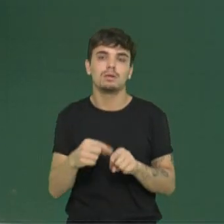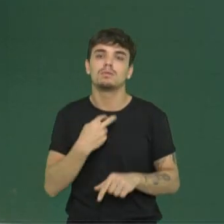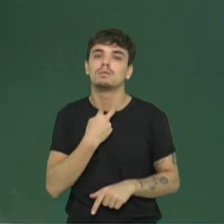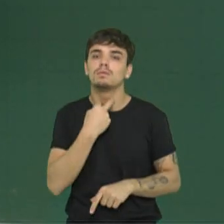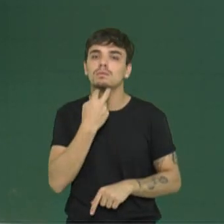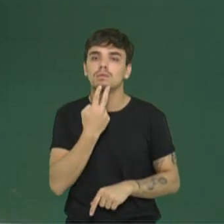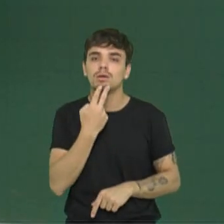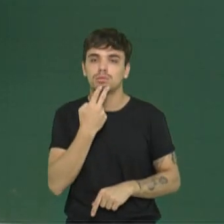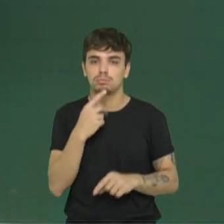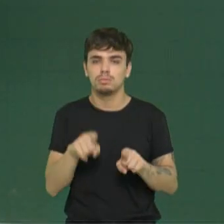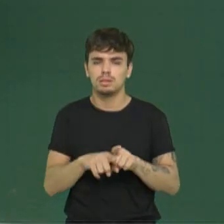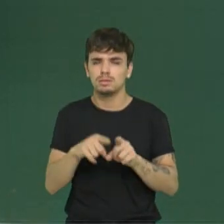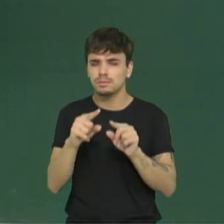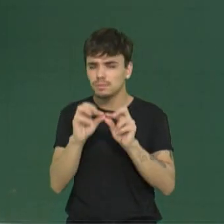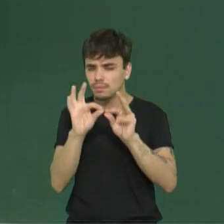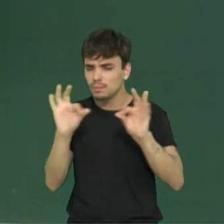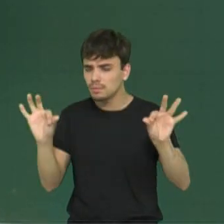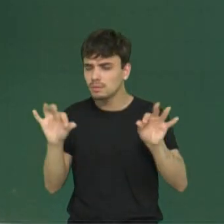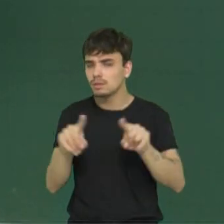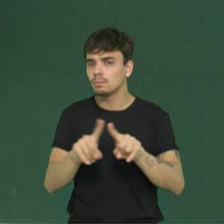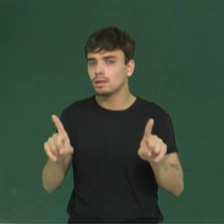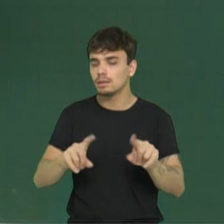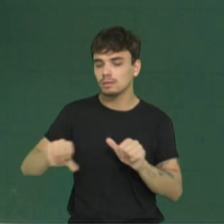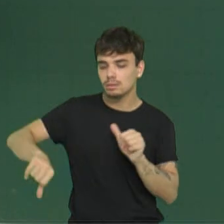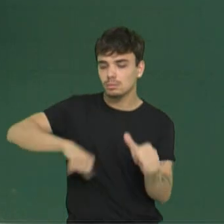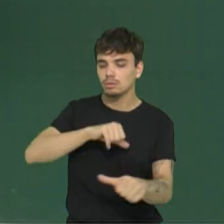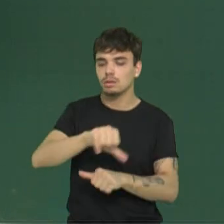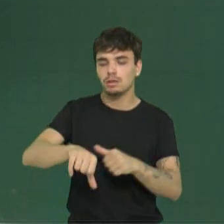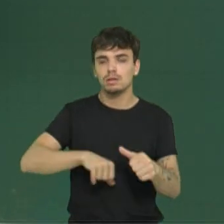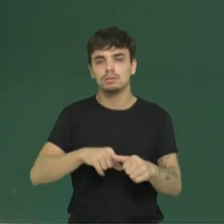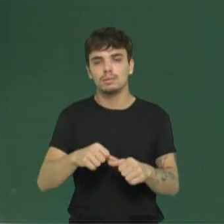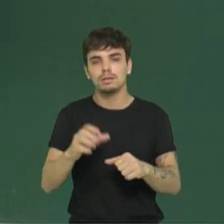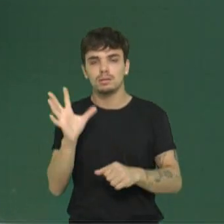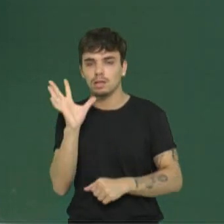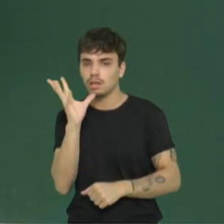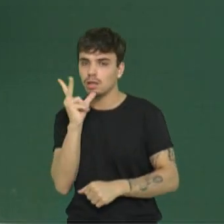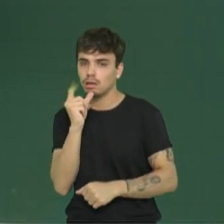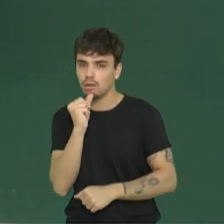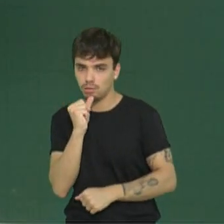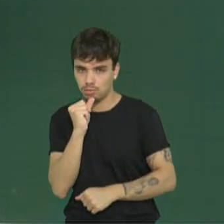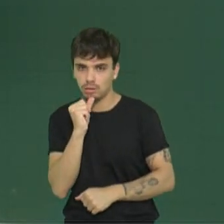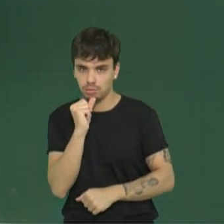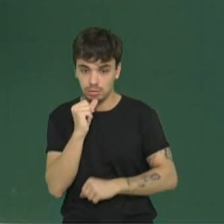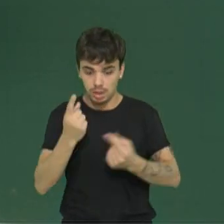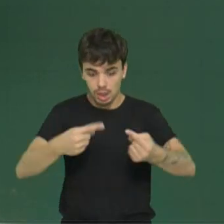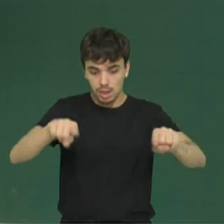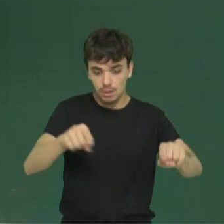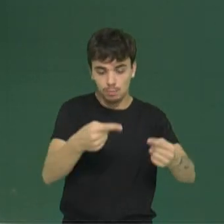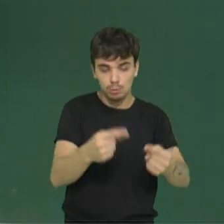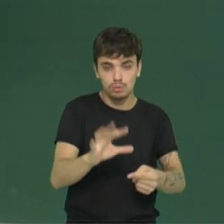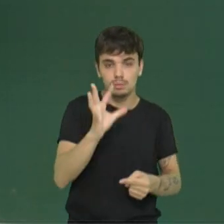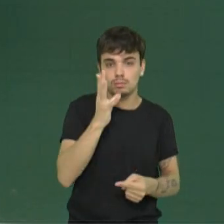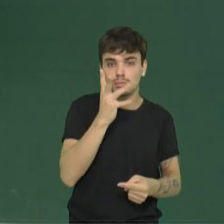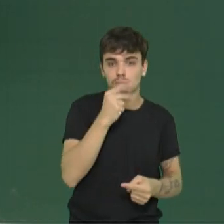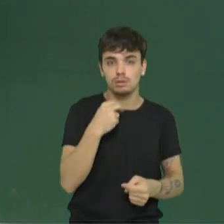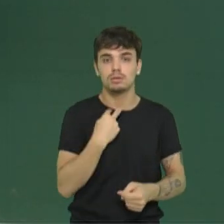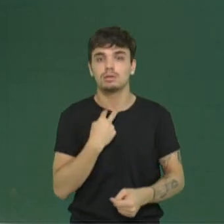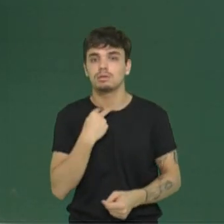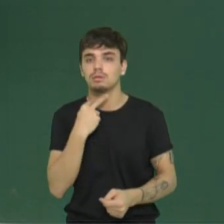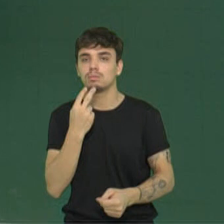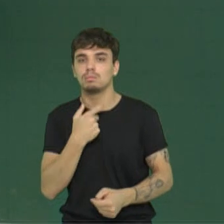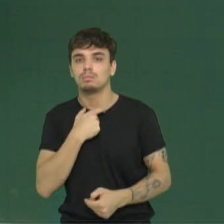ficava mais fina. E se alterasse e deixasse mais lento, a música ficaria mais lenta e a